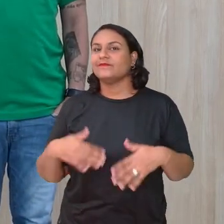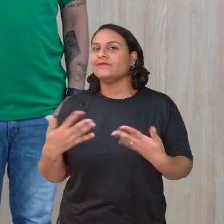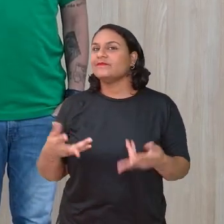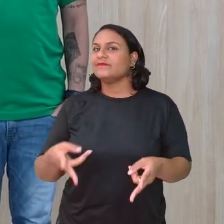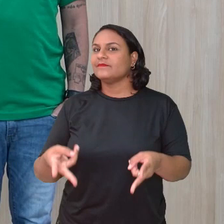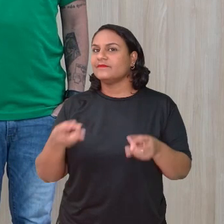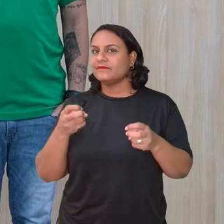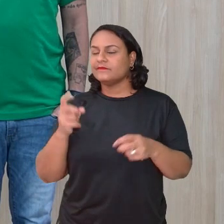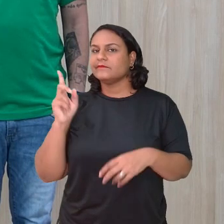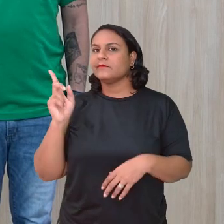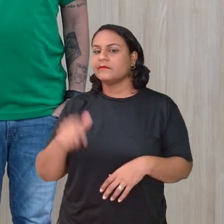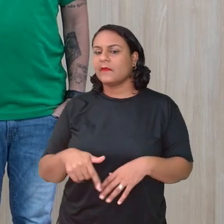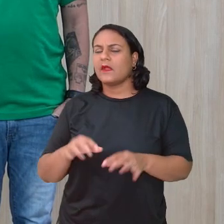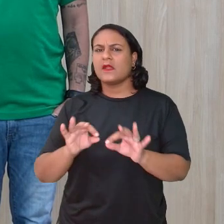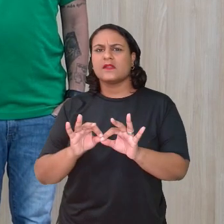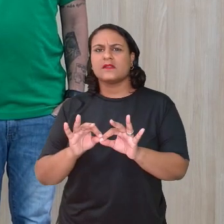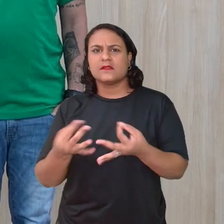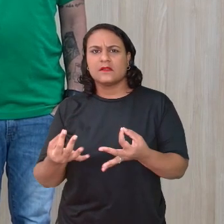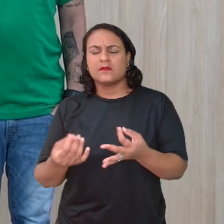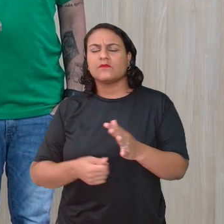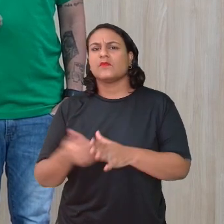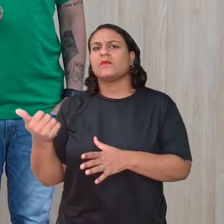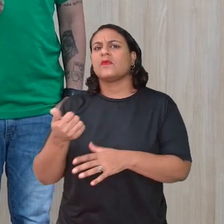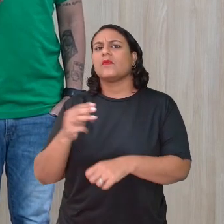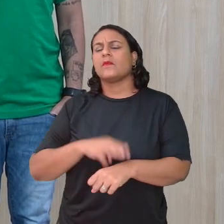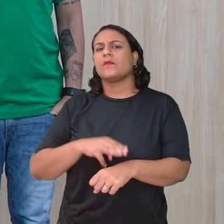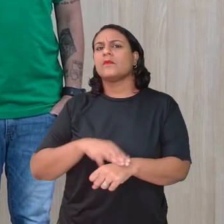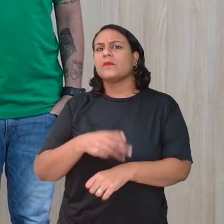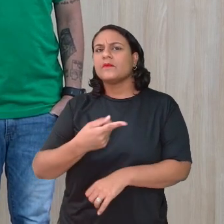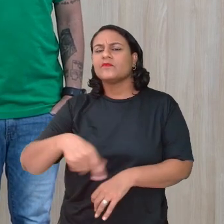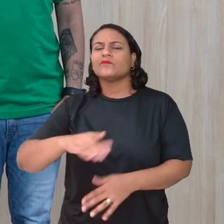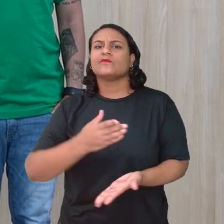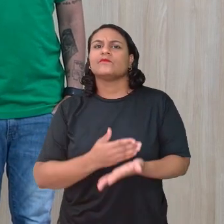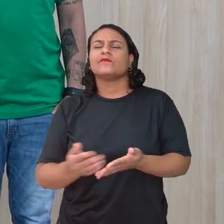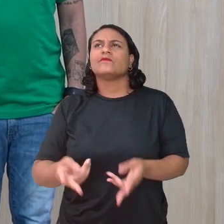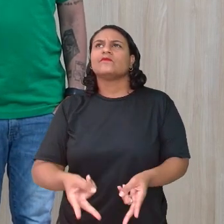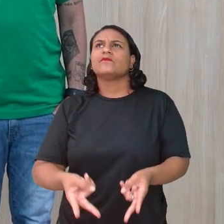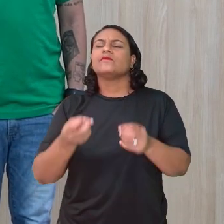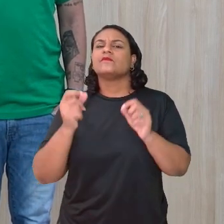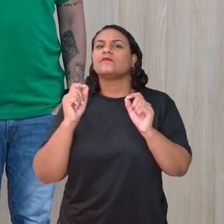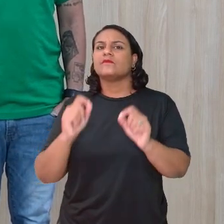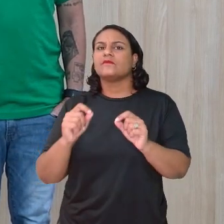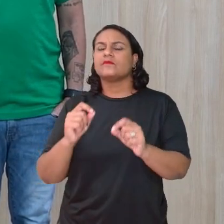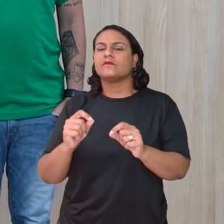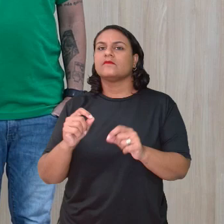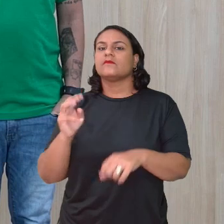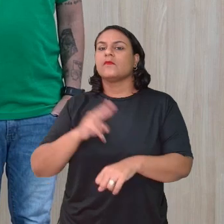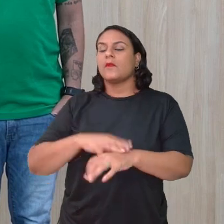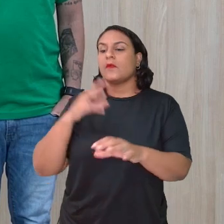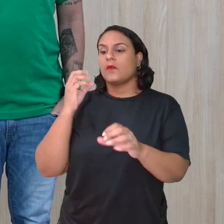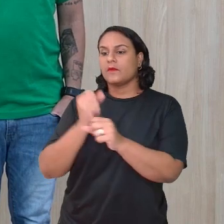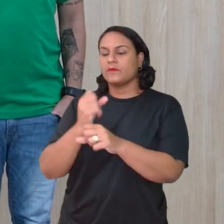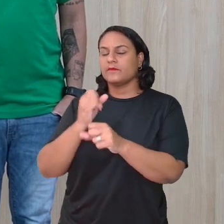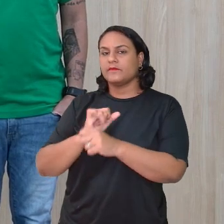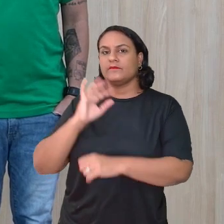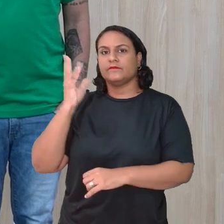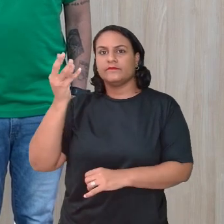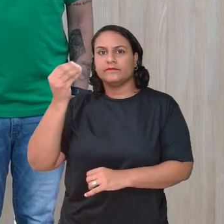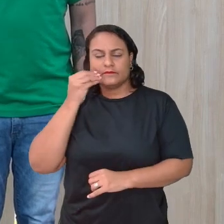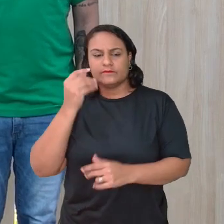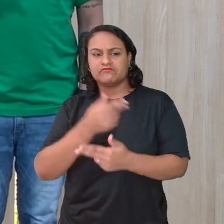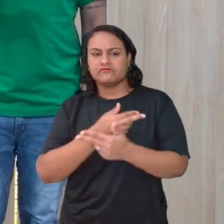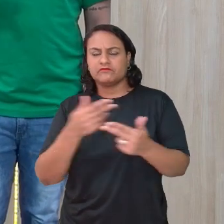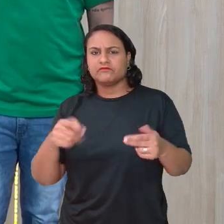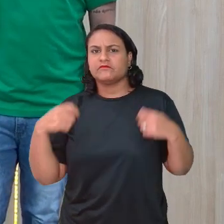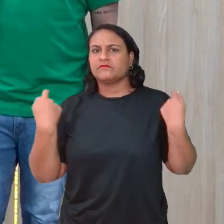que é relativamente simples nesse primeiro momento você começar a perceber que para calcular a probabilidade de alguma coisa,